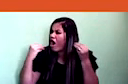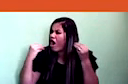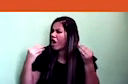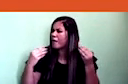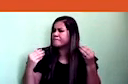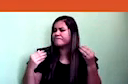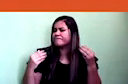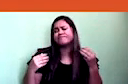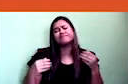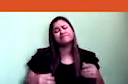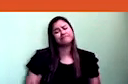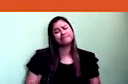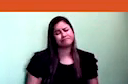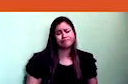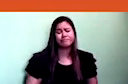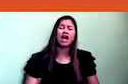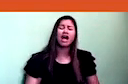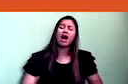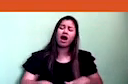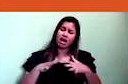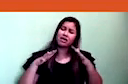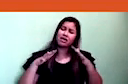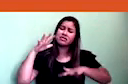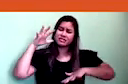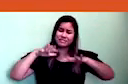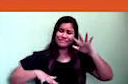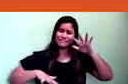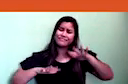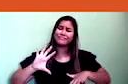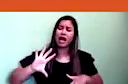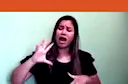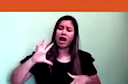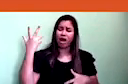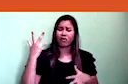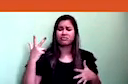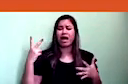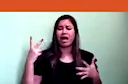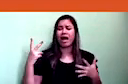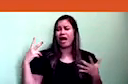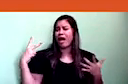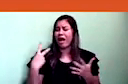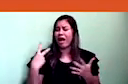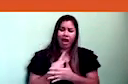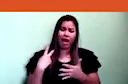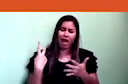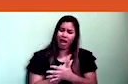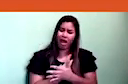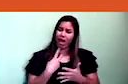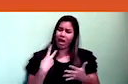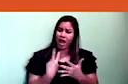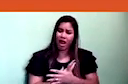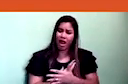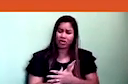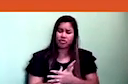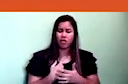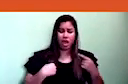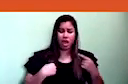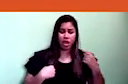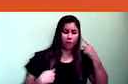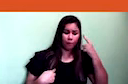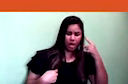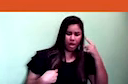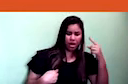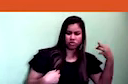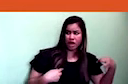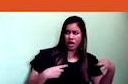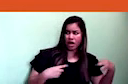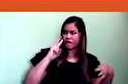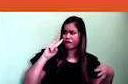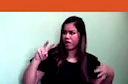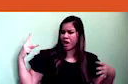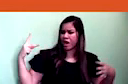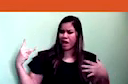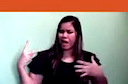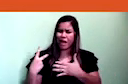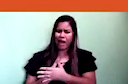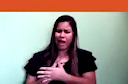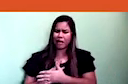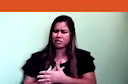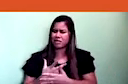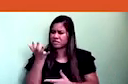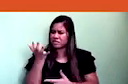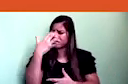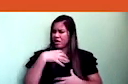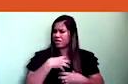gente vê muitas coisas no cotidiano que são contrárias àquilo que acreditamos ser certos, né? E isso nos causa